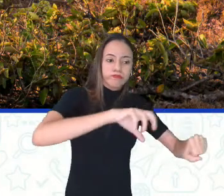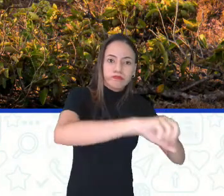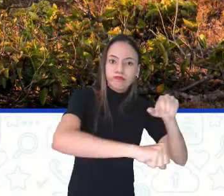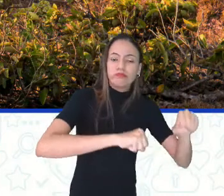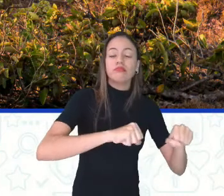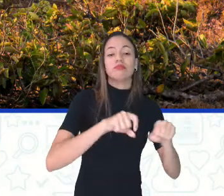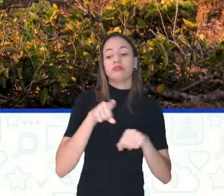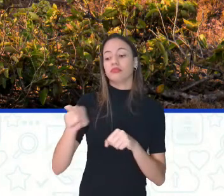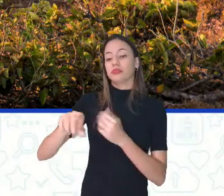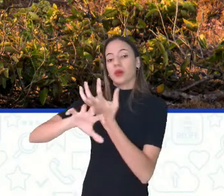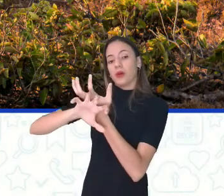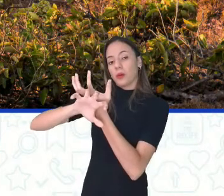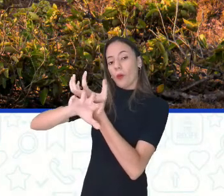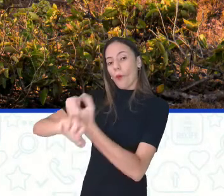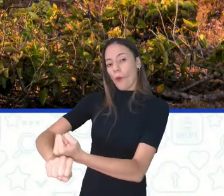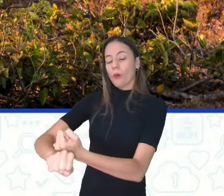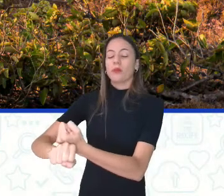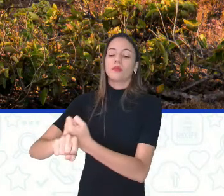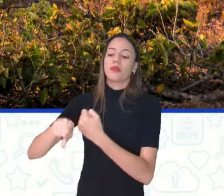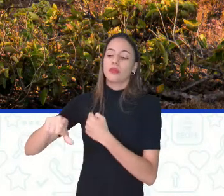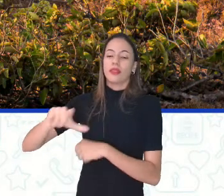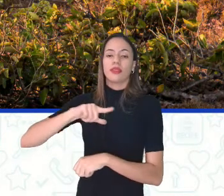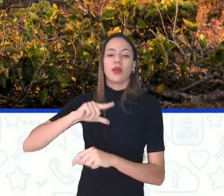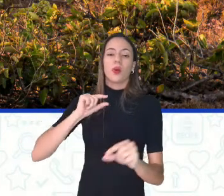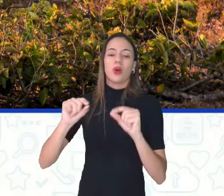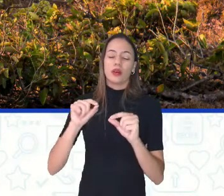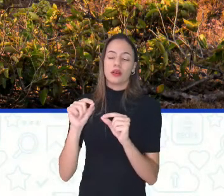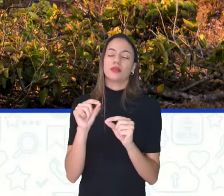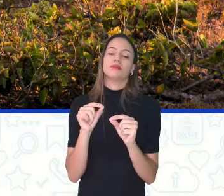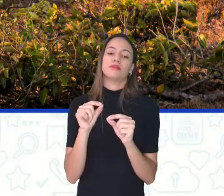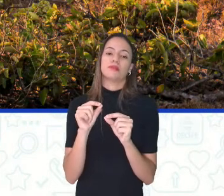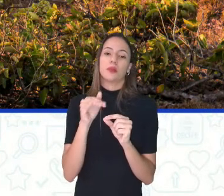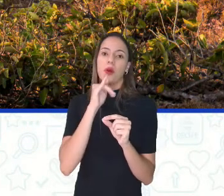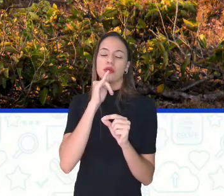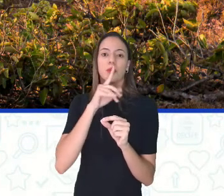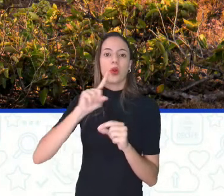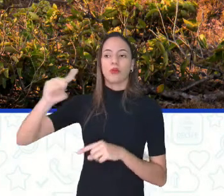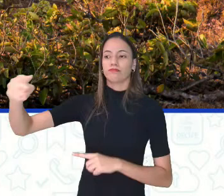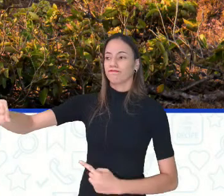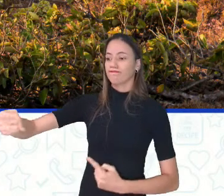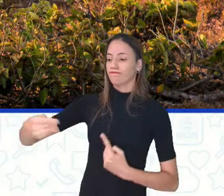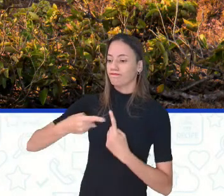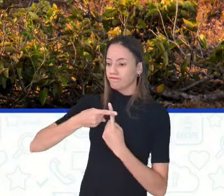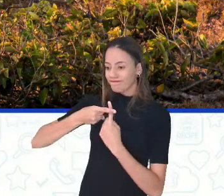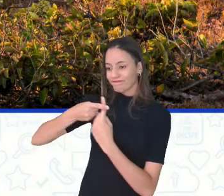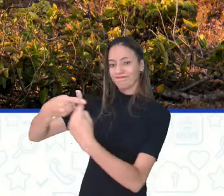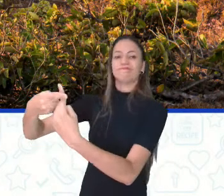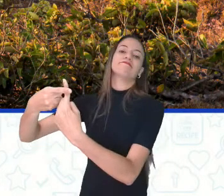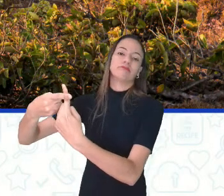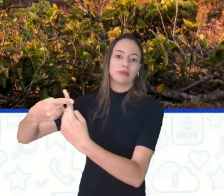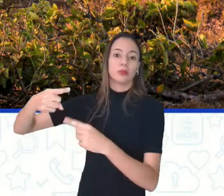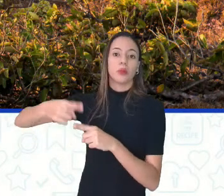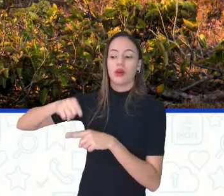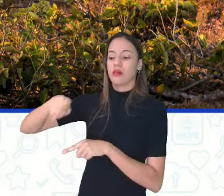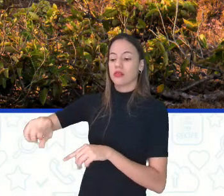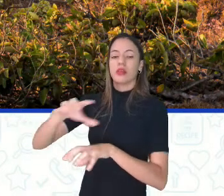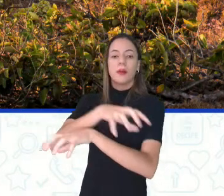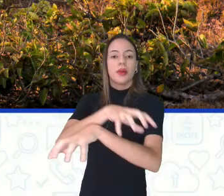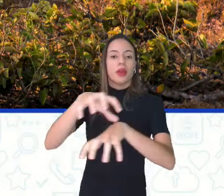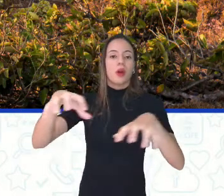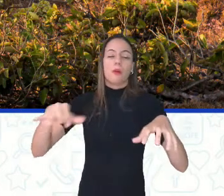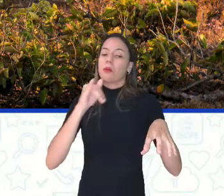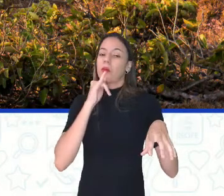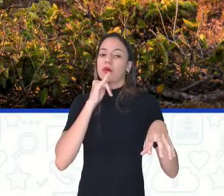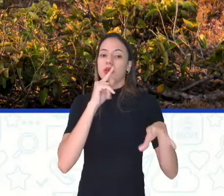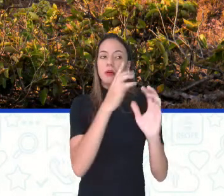caatinga, ela tem uma questão aí crítica, né? Que é a resiliência daquele bioma, tá? Então, uma